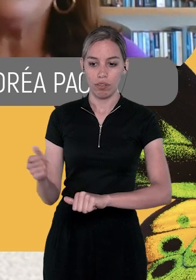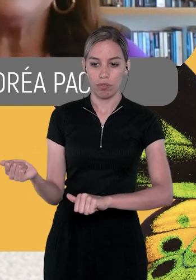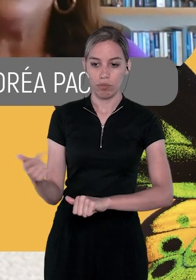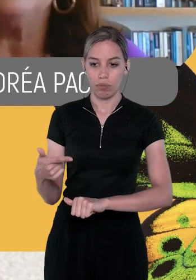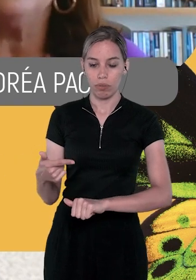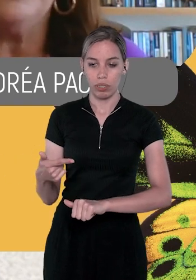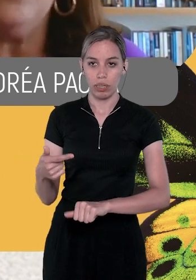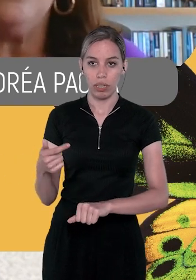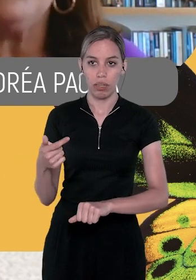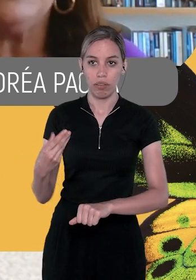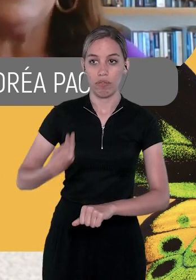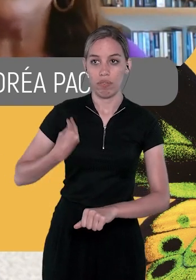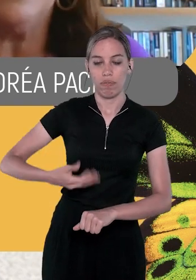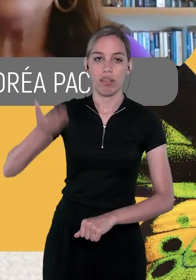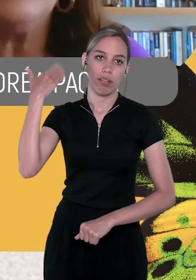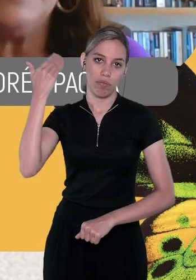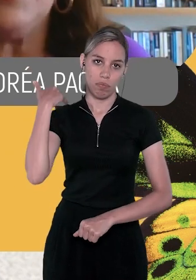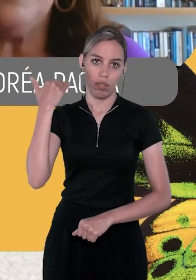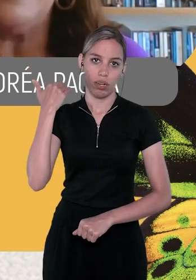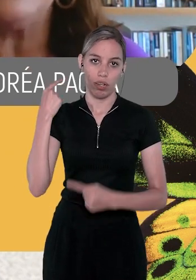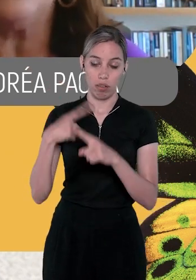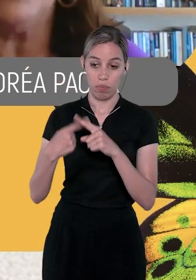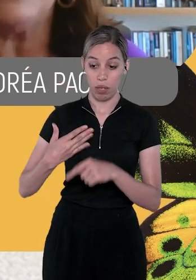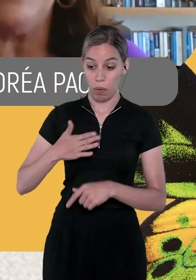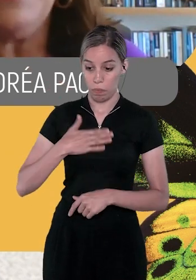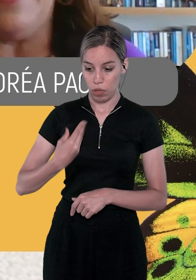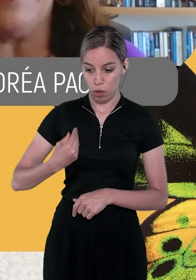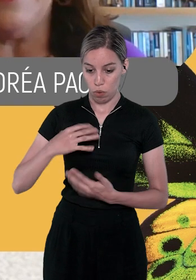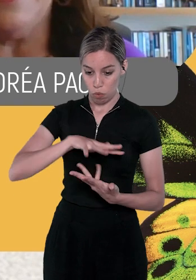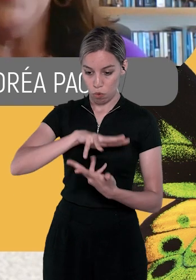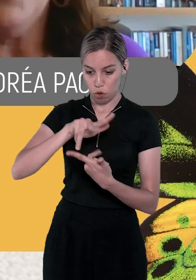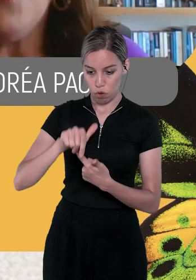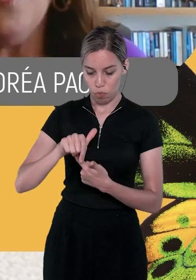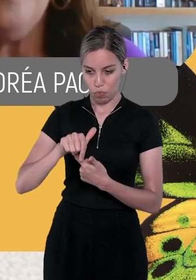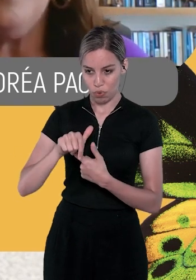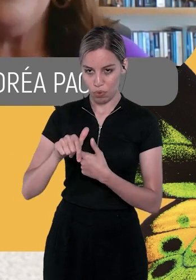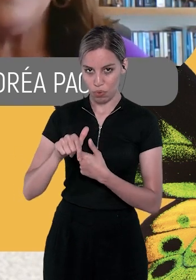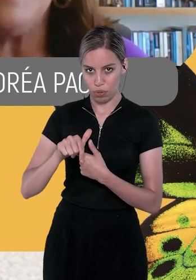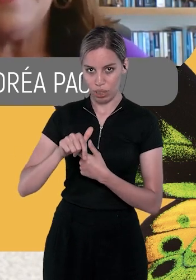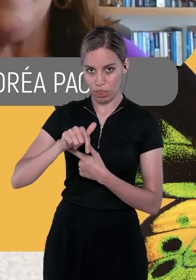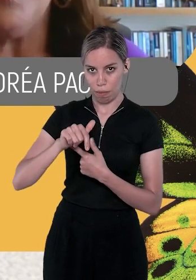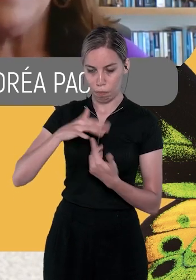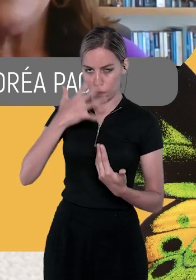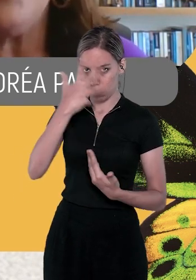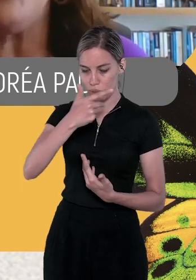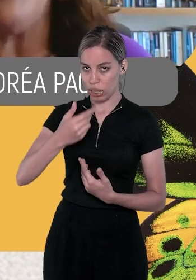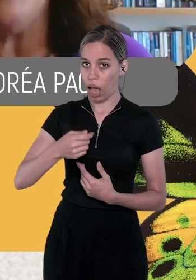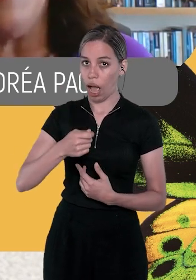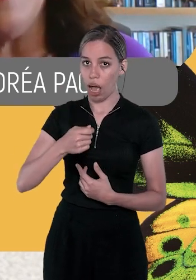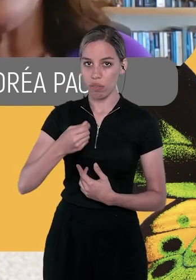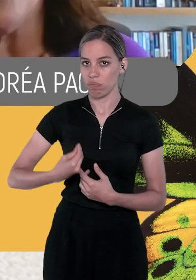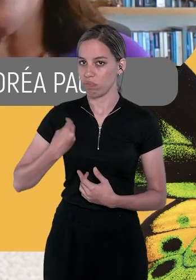num passado. O meu mundo idealizado não existe mais, então o que eu tenho é esse. Como é possível